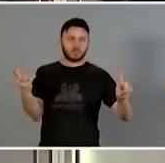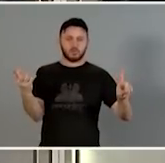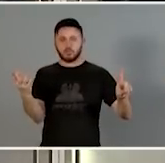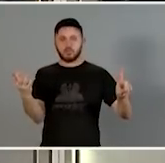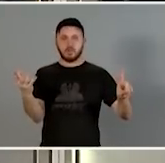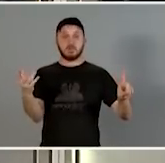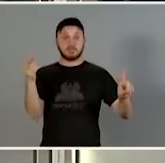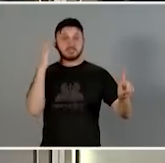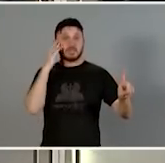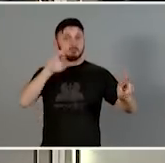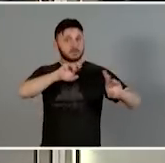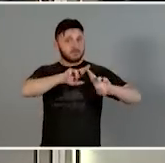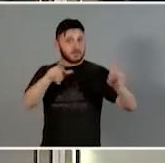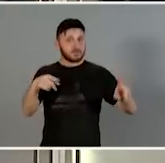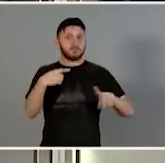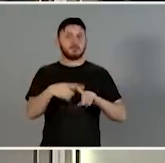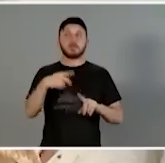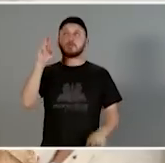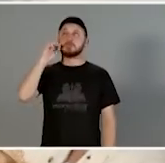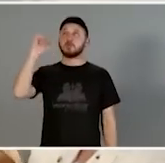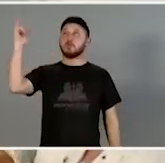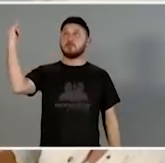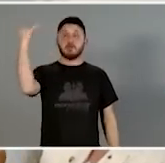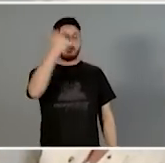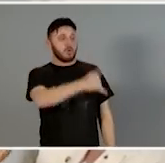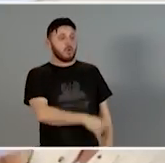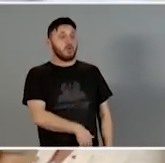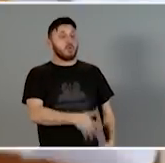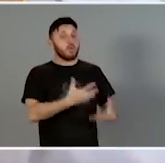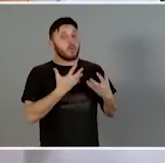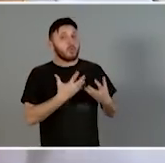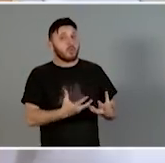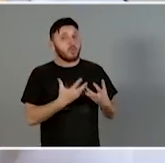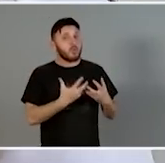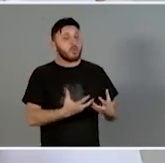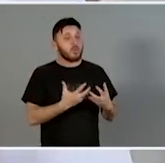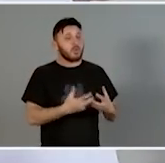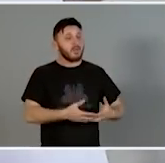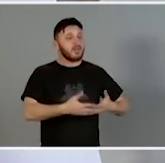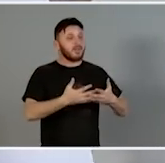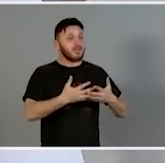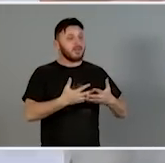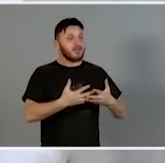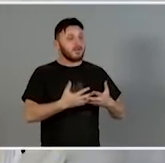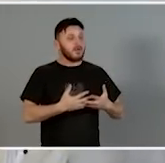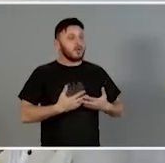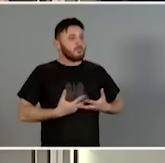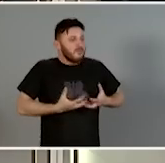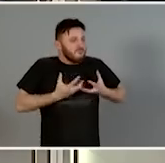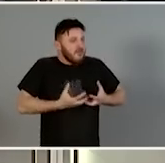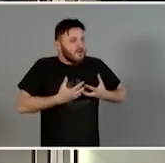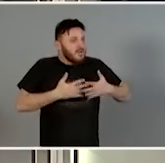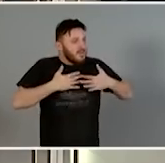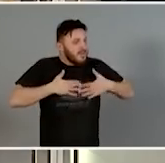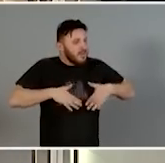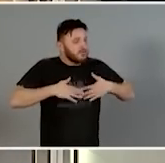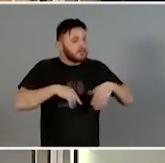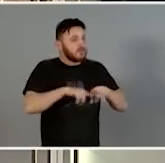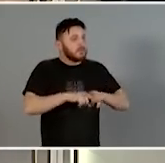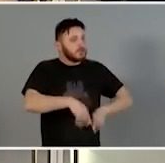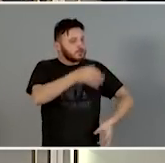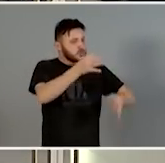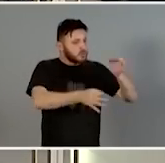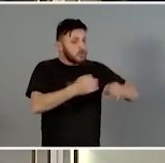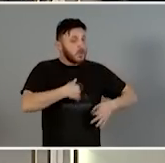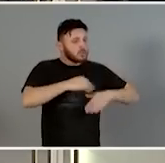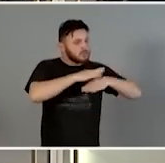Porque o Senhor disse: o meu fardo é leve, meu jugo é suave. Mas também disse: quem quiser me seguir,